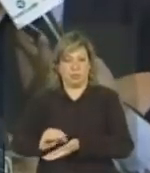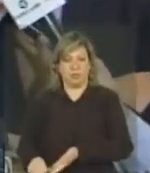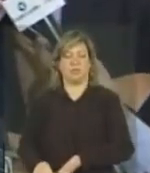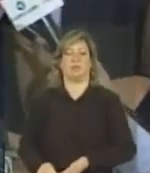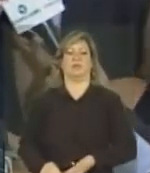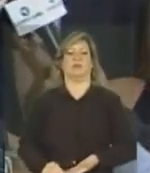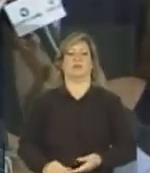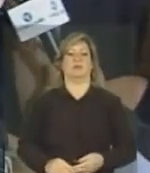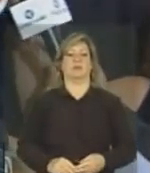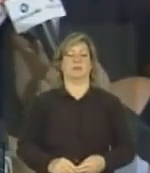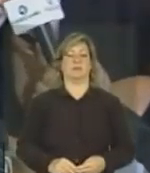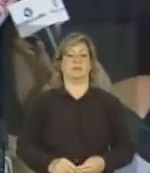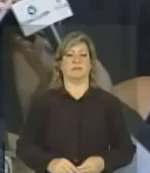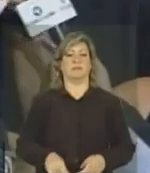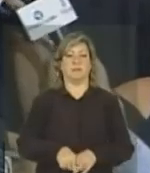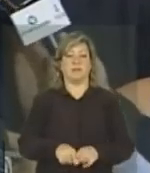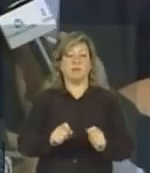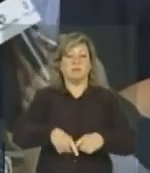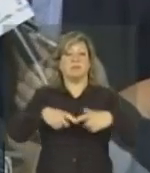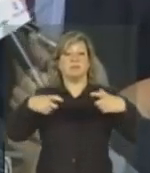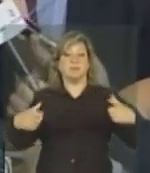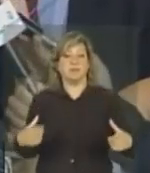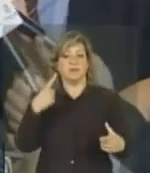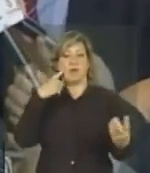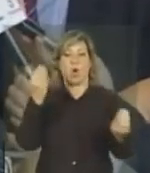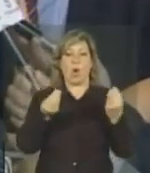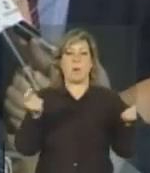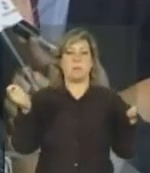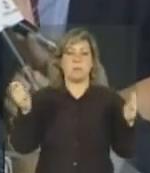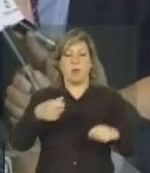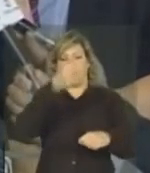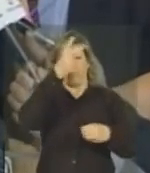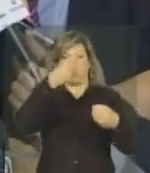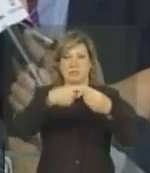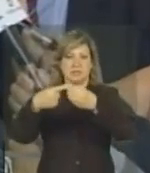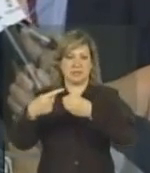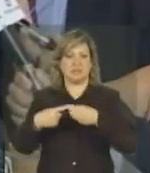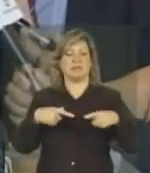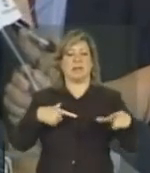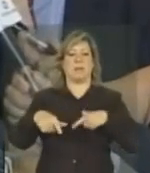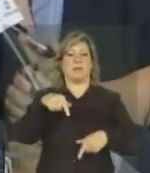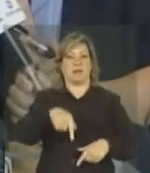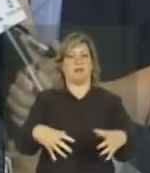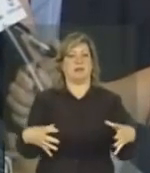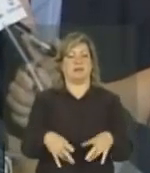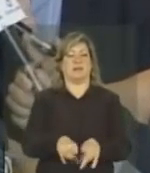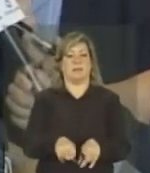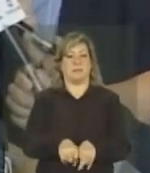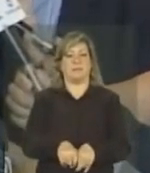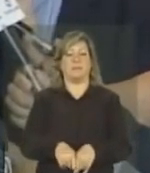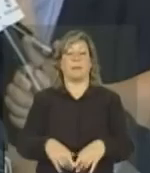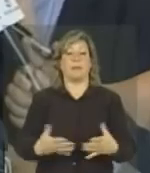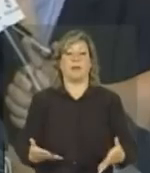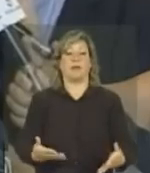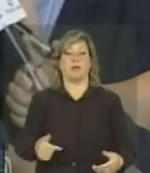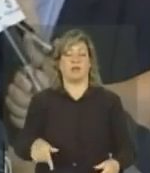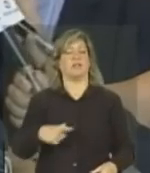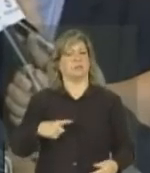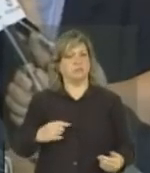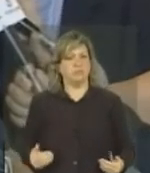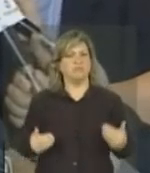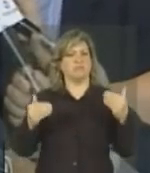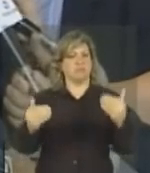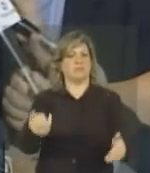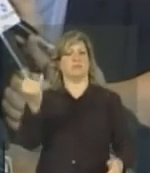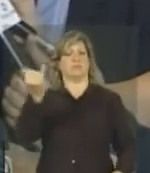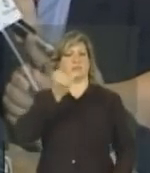mudando o financiamento, inclusive ampliando a possibilidade de municípios participarem do consultório de rua. Eu diria que nós estamos tendo um avanço importante